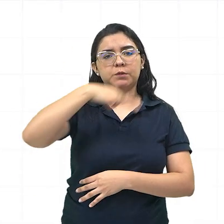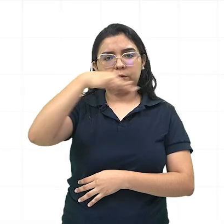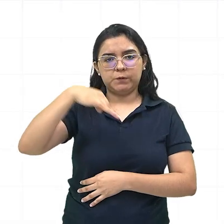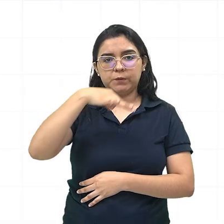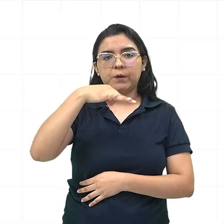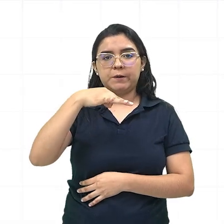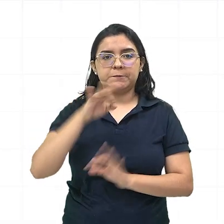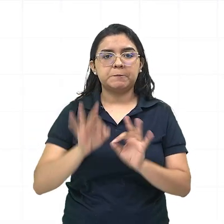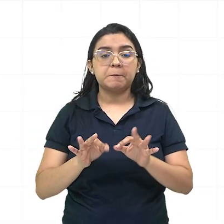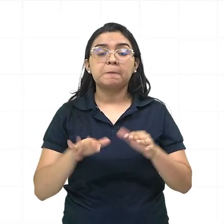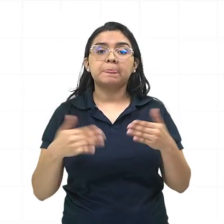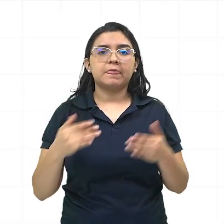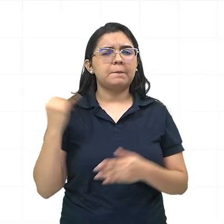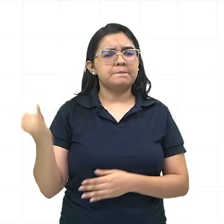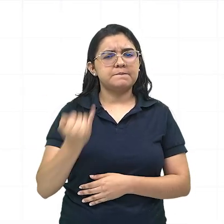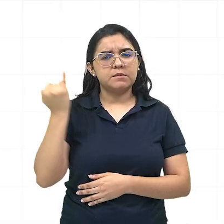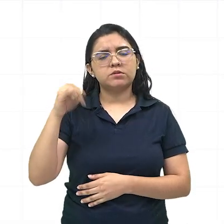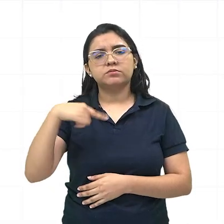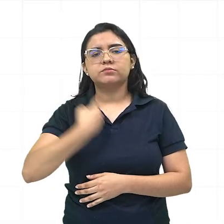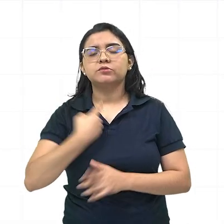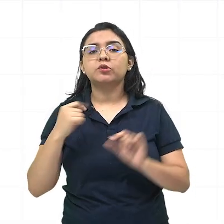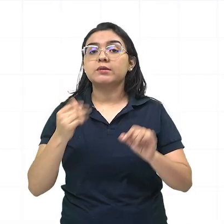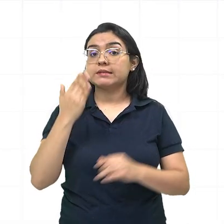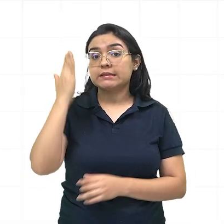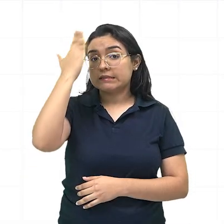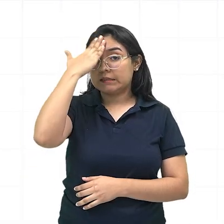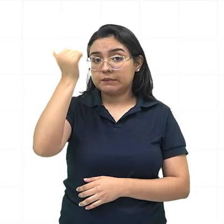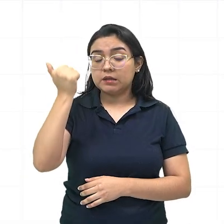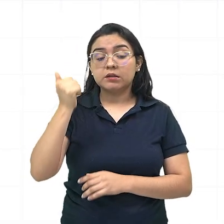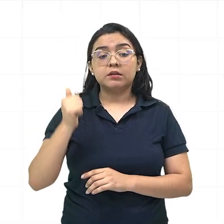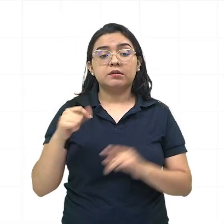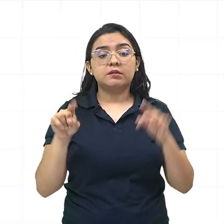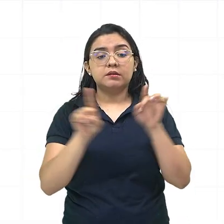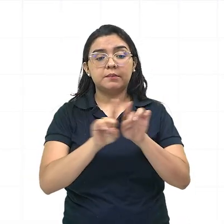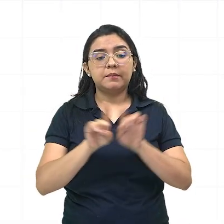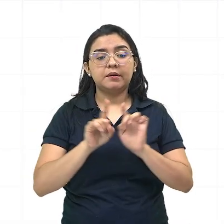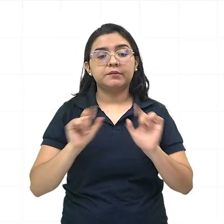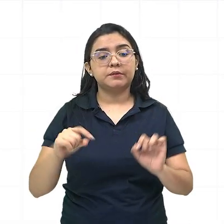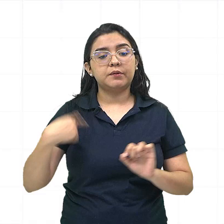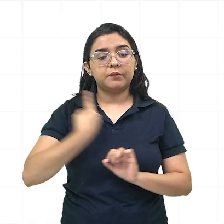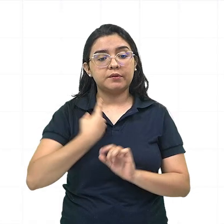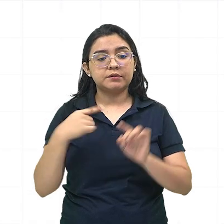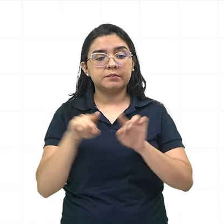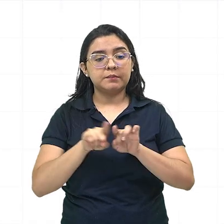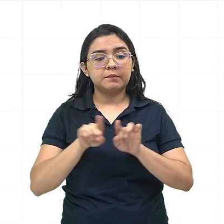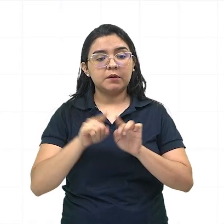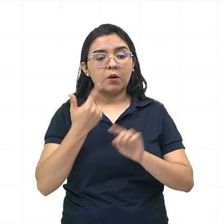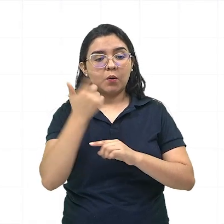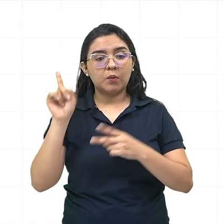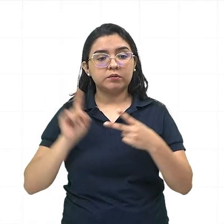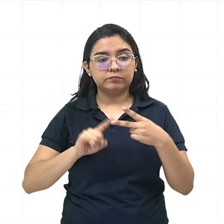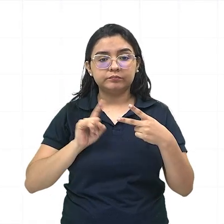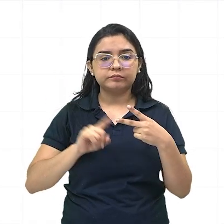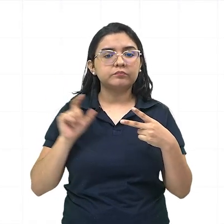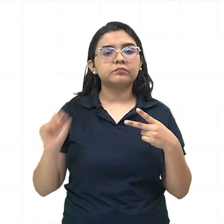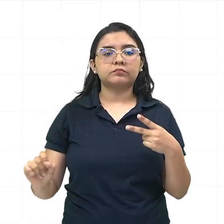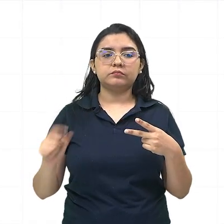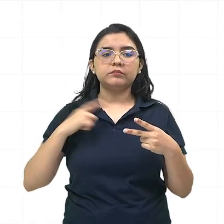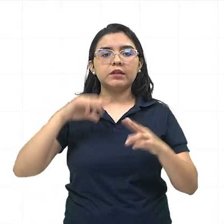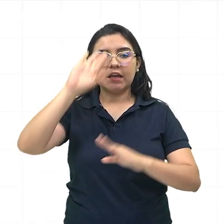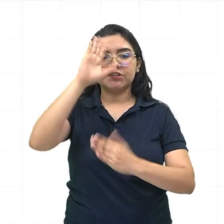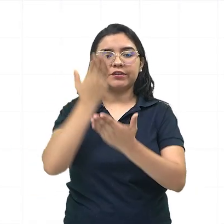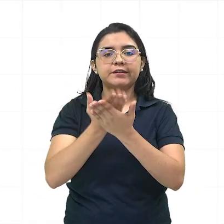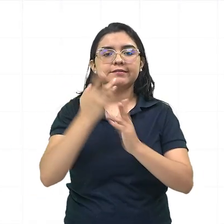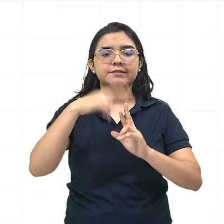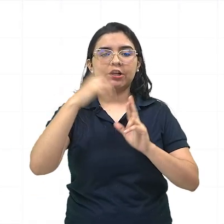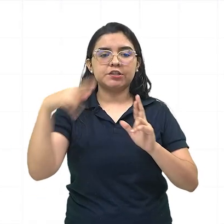espirituais, ok? Isso é muito importante nós definirmos isso. E nós vamos olhar também uma outra ideia bem importante, as